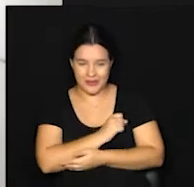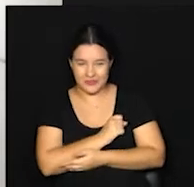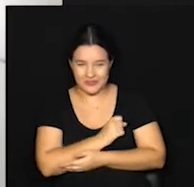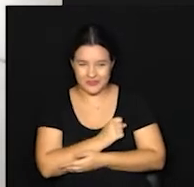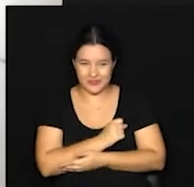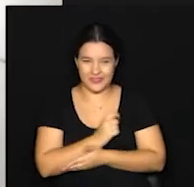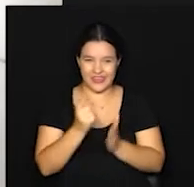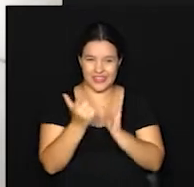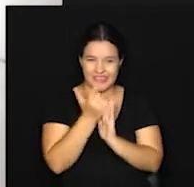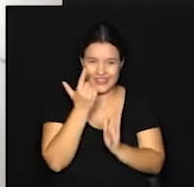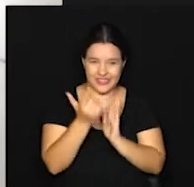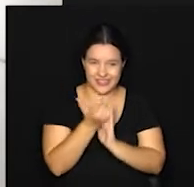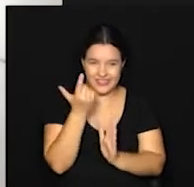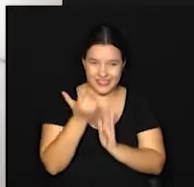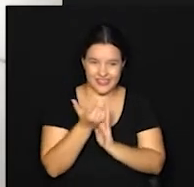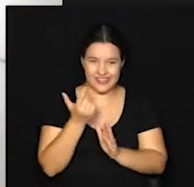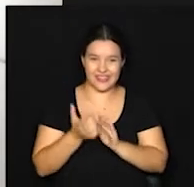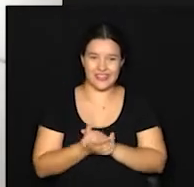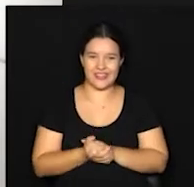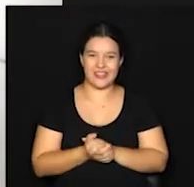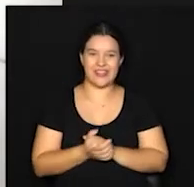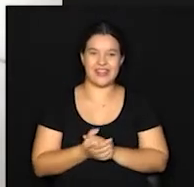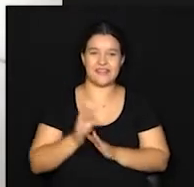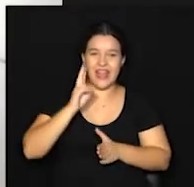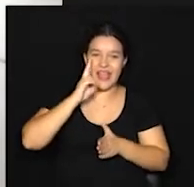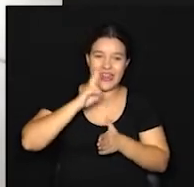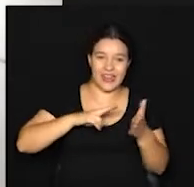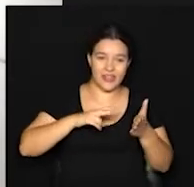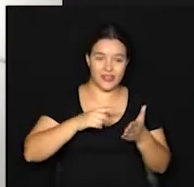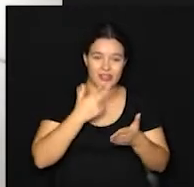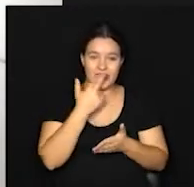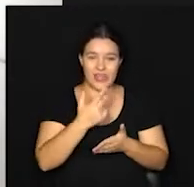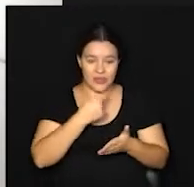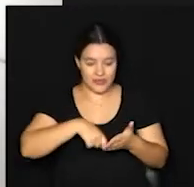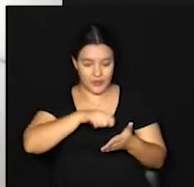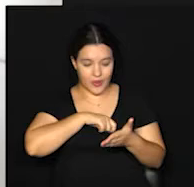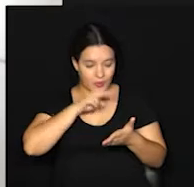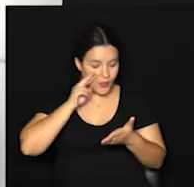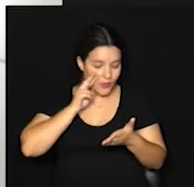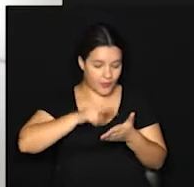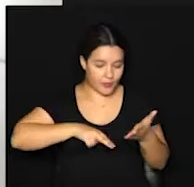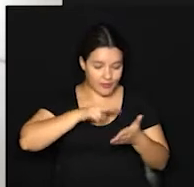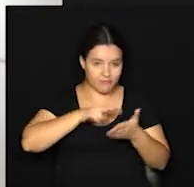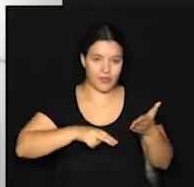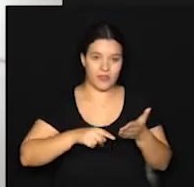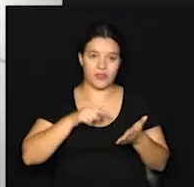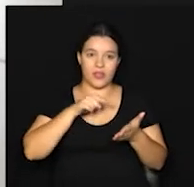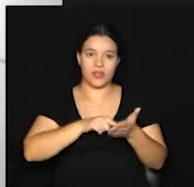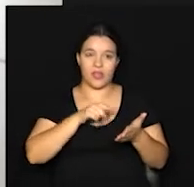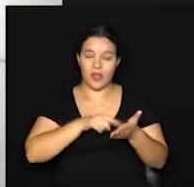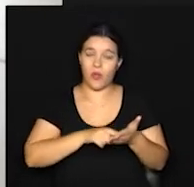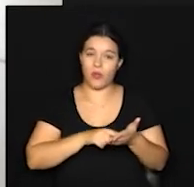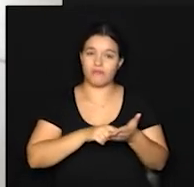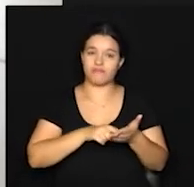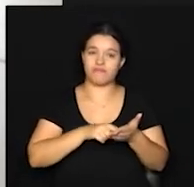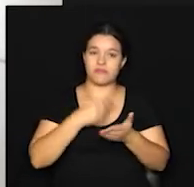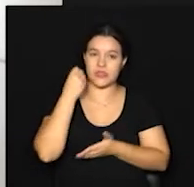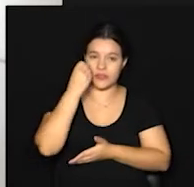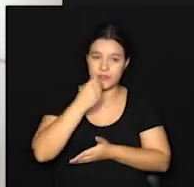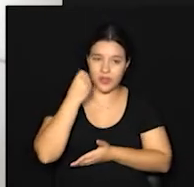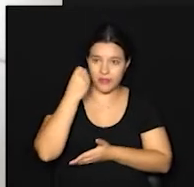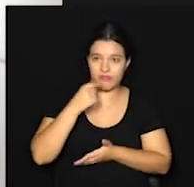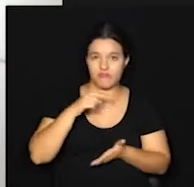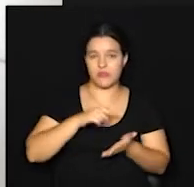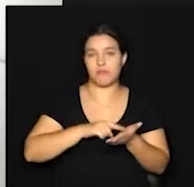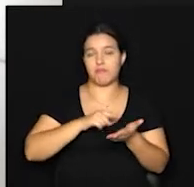Amar. Isso. Mas eu li em espanhol. E eu tinha terminado de ler e ela saiu de uma relação, no caso dela não